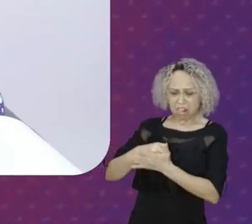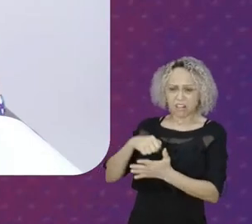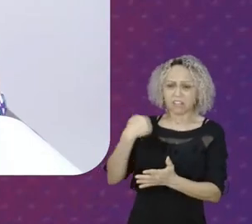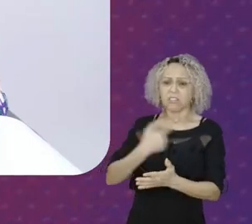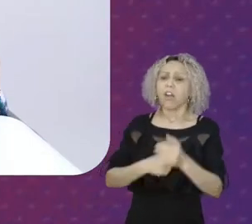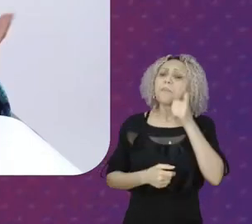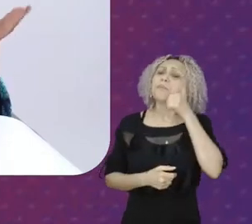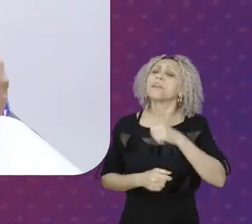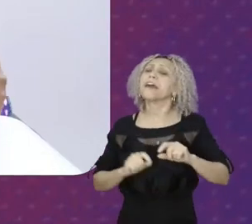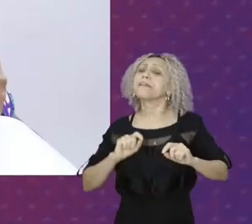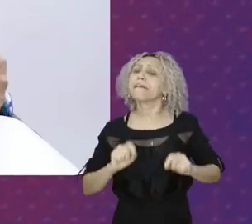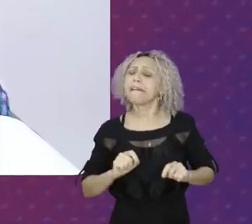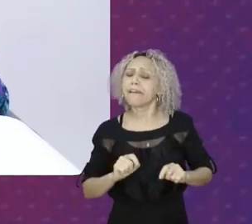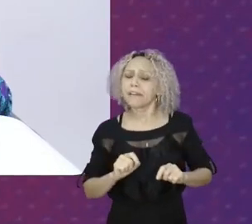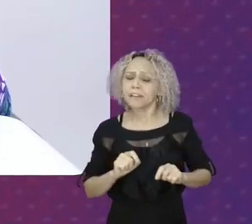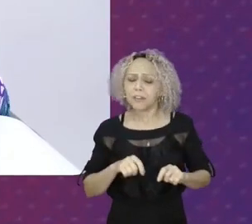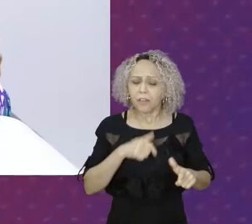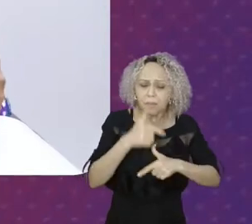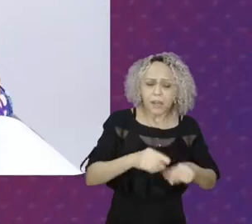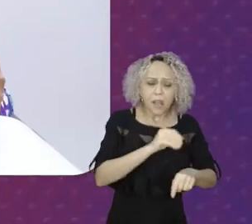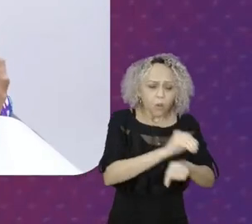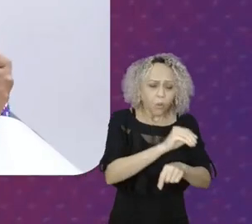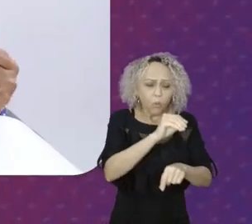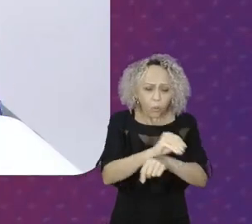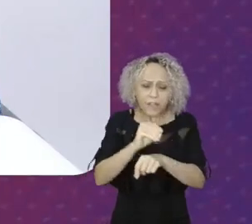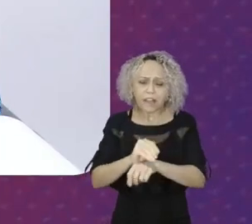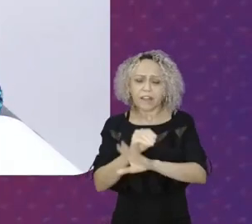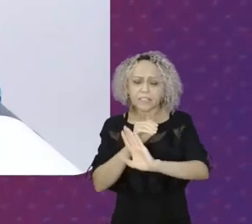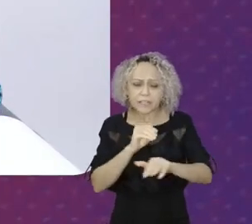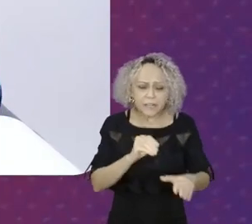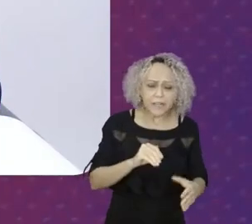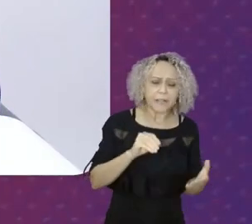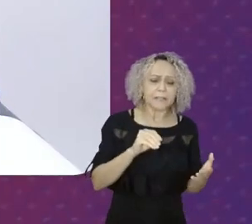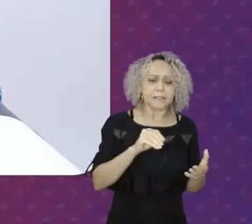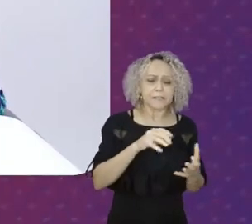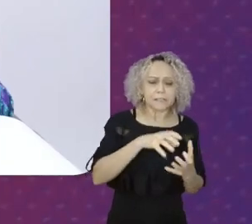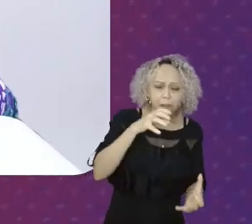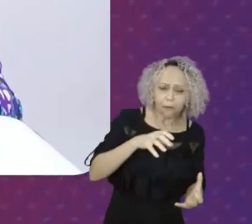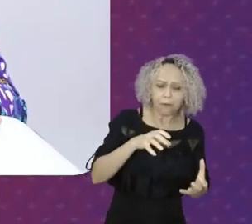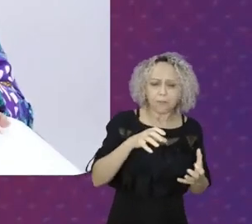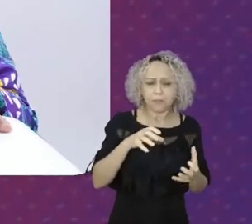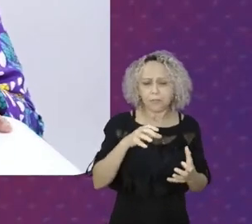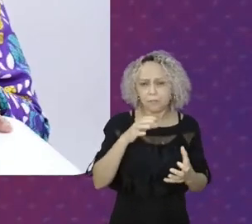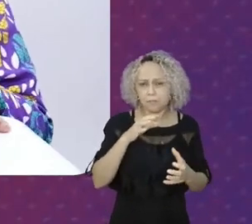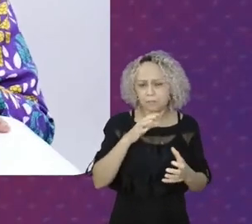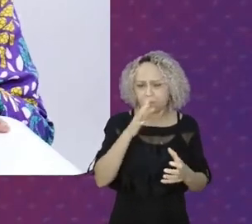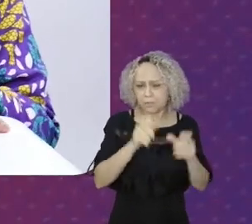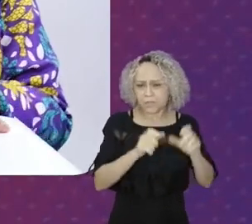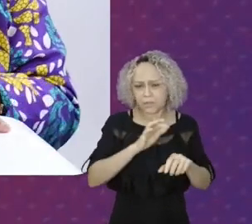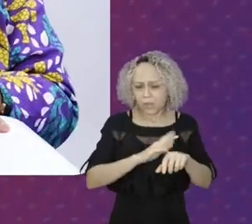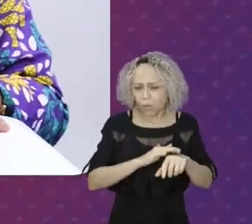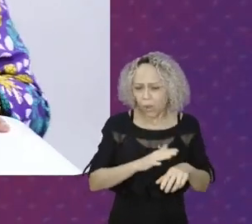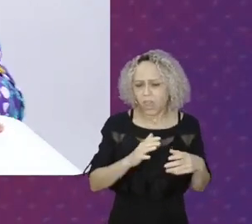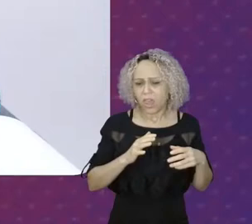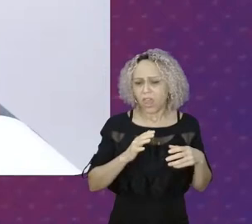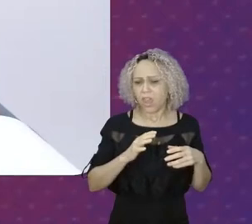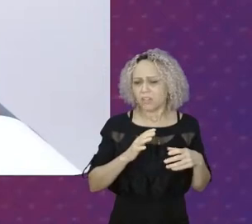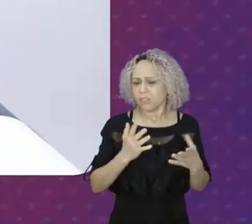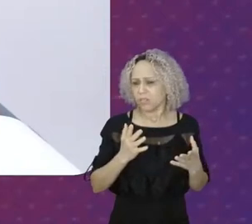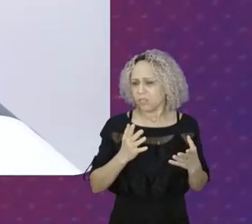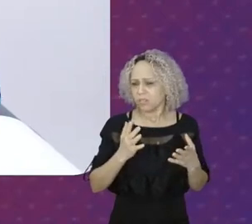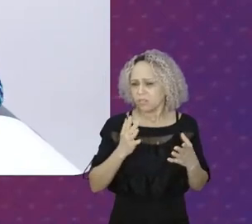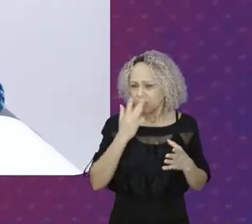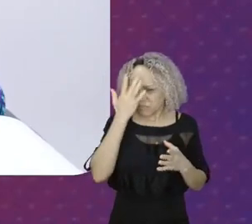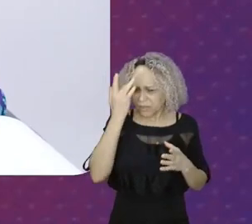ruim, é bom. Eu acho que as pessoas, isso vem muito da nossa cultura, do ser mulher,